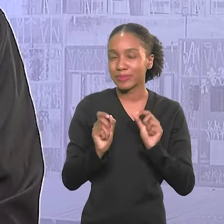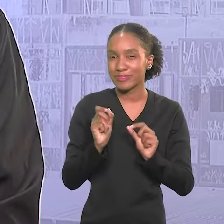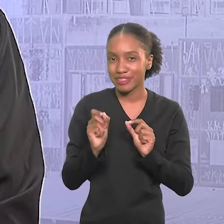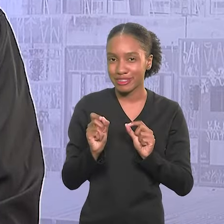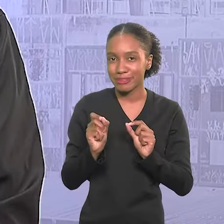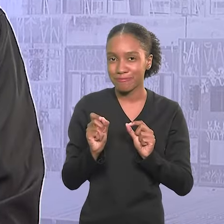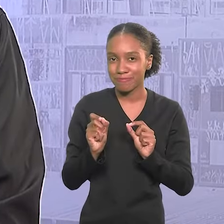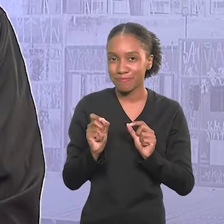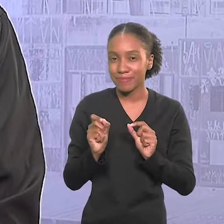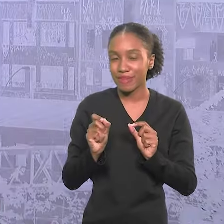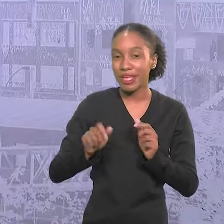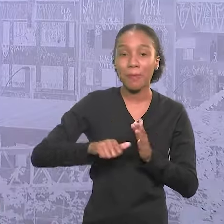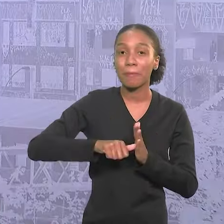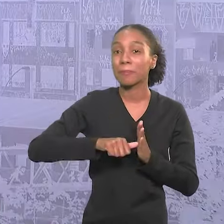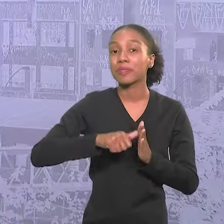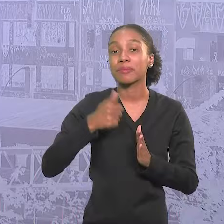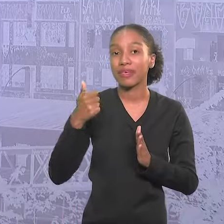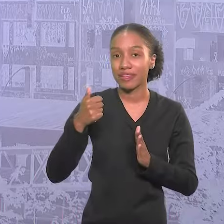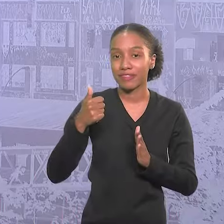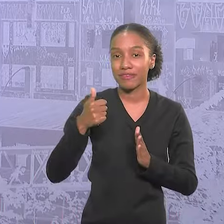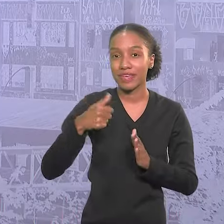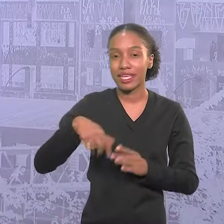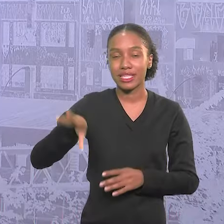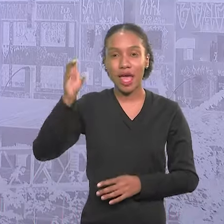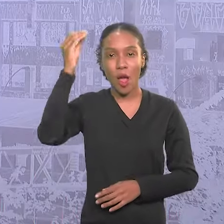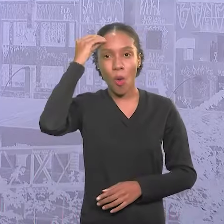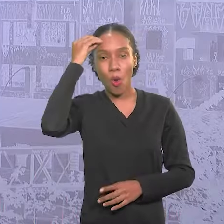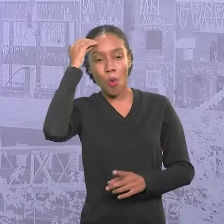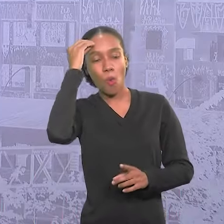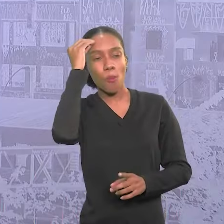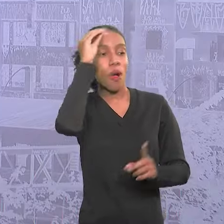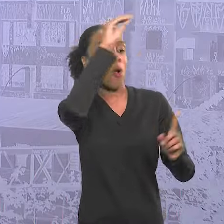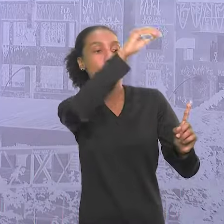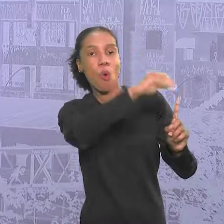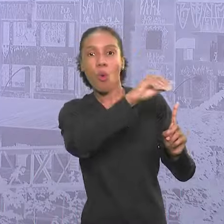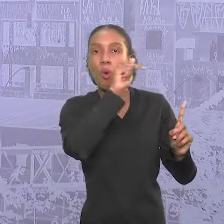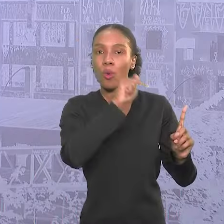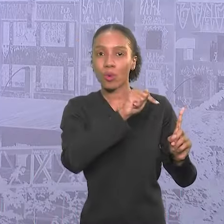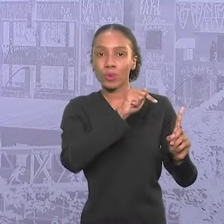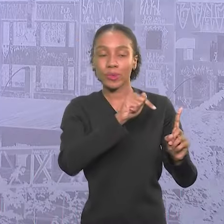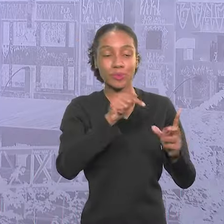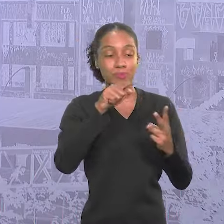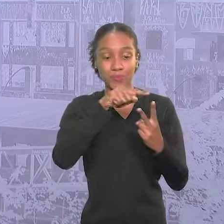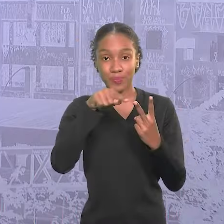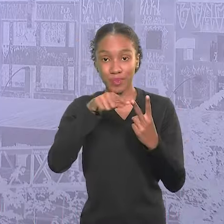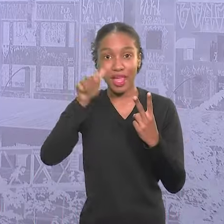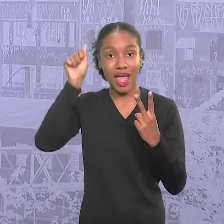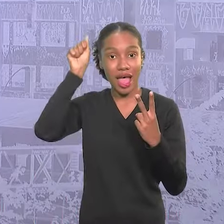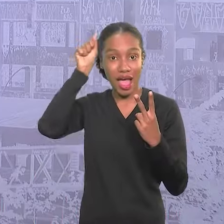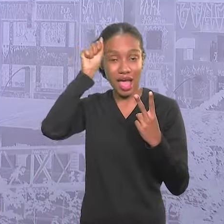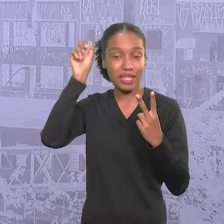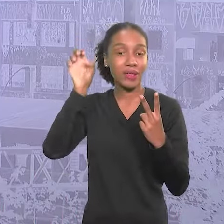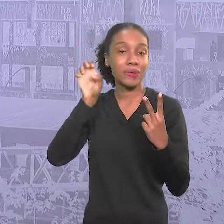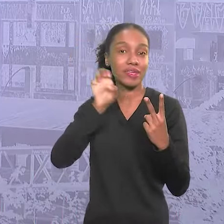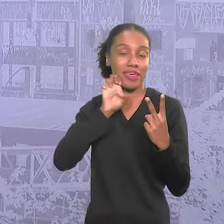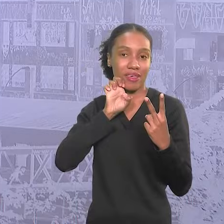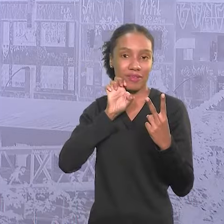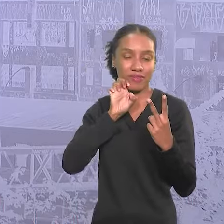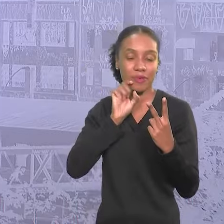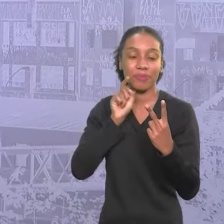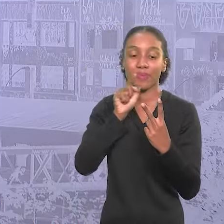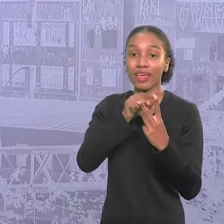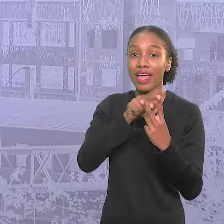pela primeira vez e a humanidade ali representada no casal diz que